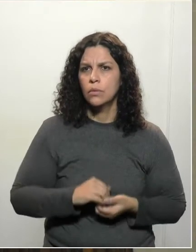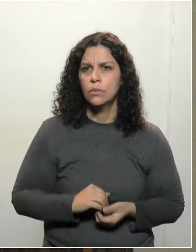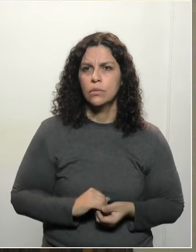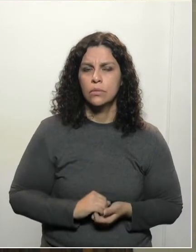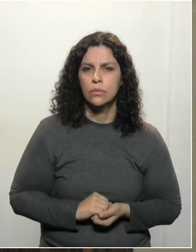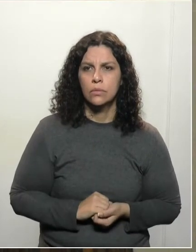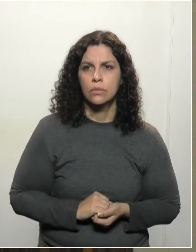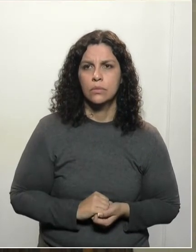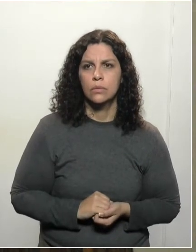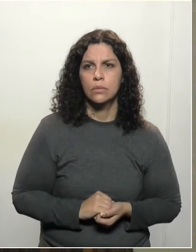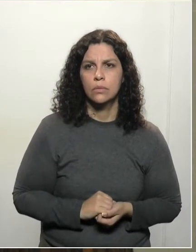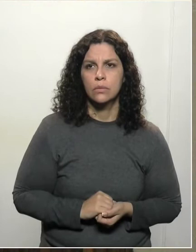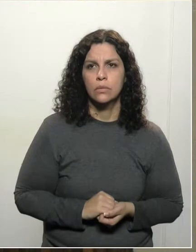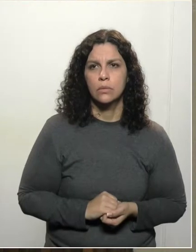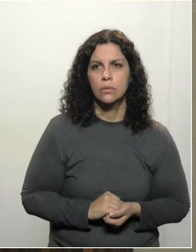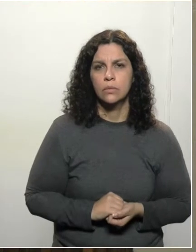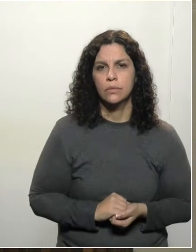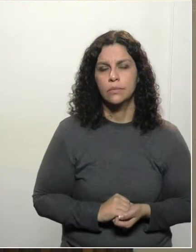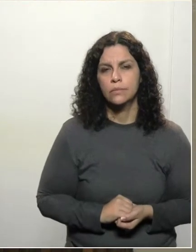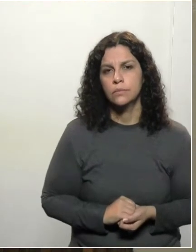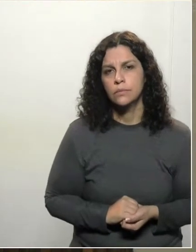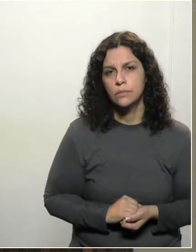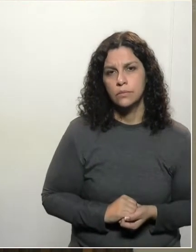Se for aí.